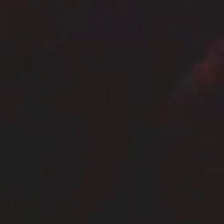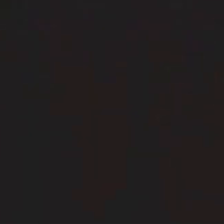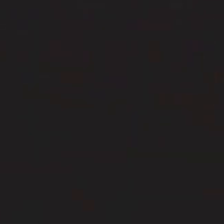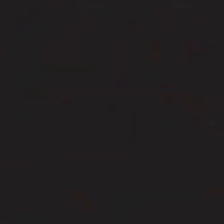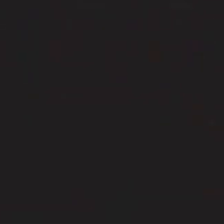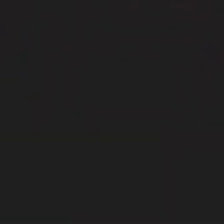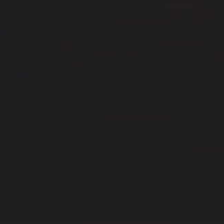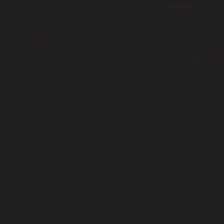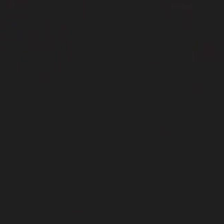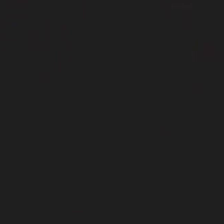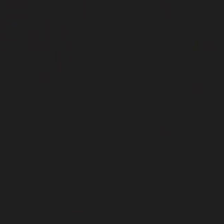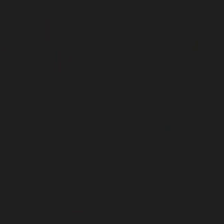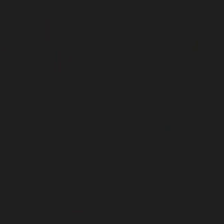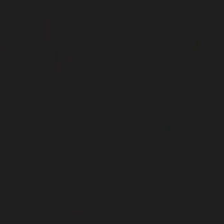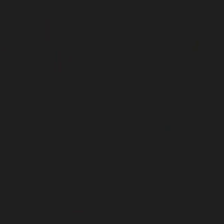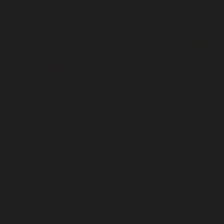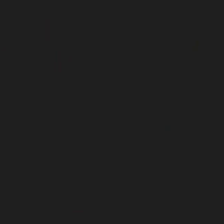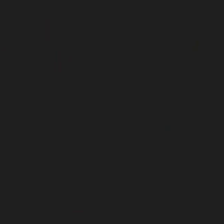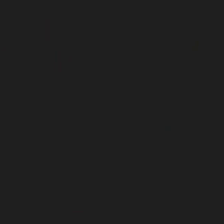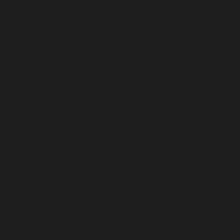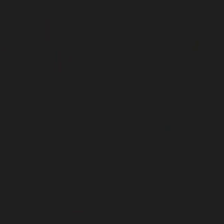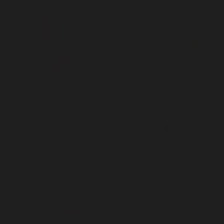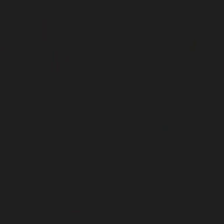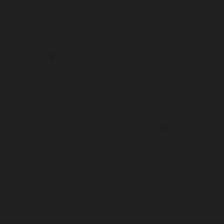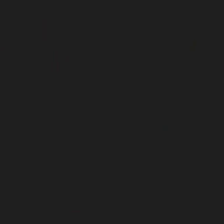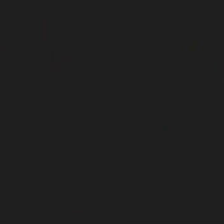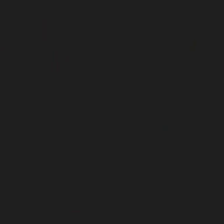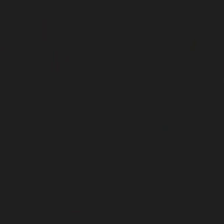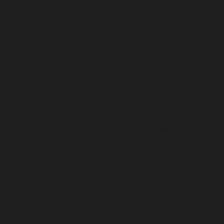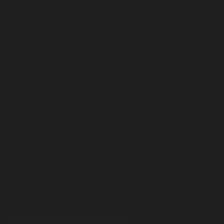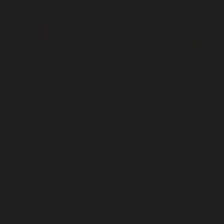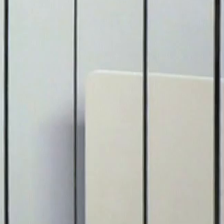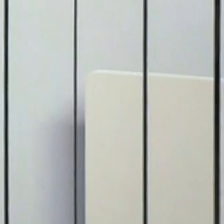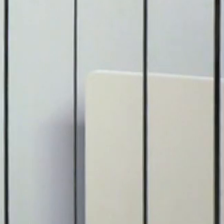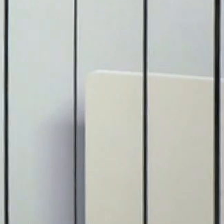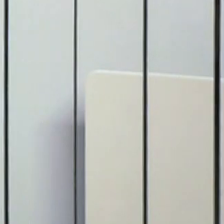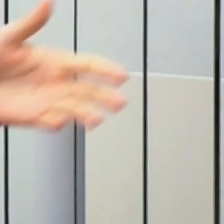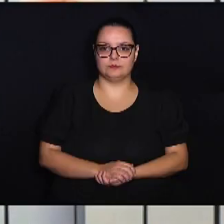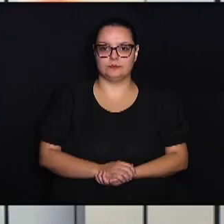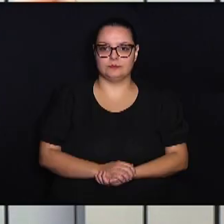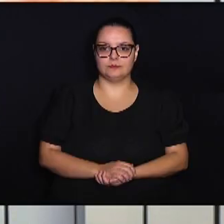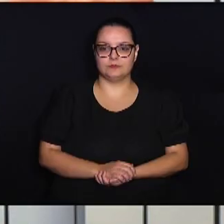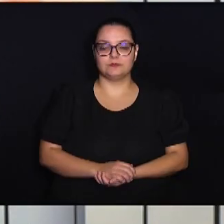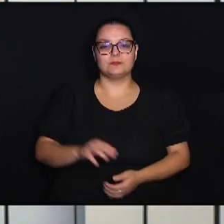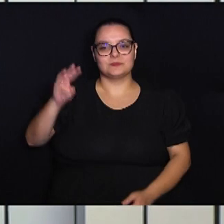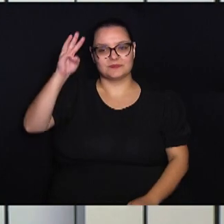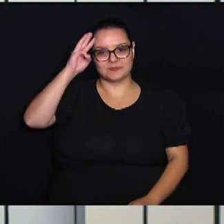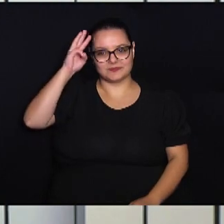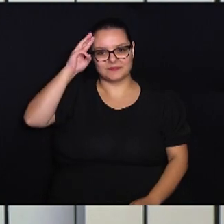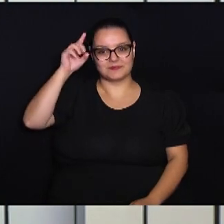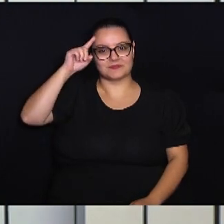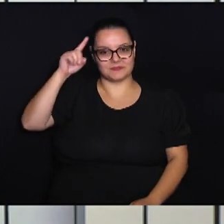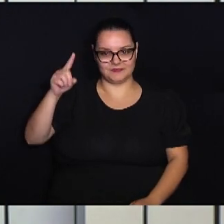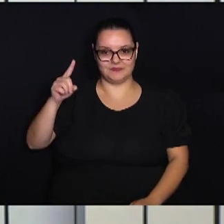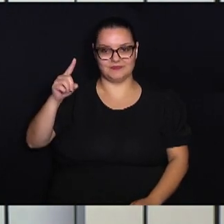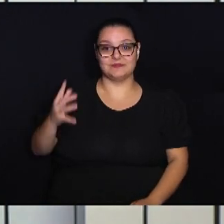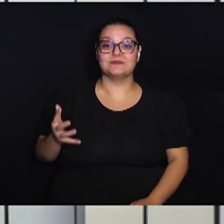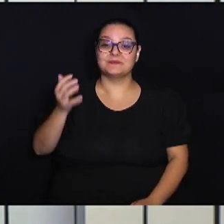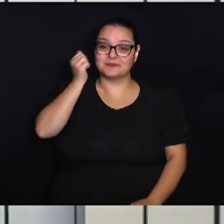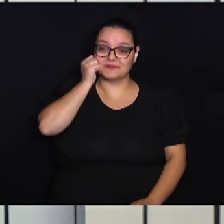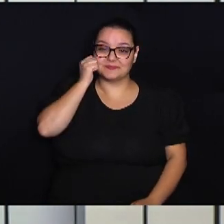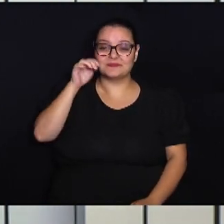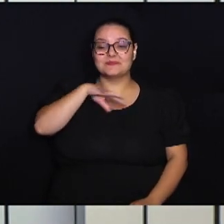que é utilizado para produzir a ração, né? Então, você tem esse efeito em cadeia e em algum momento chega naquele produto que é